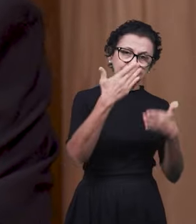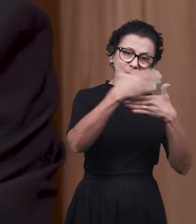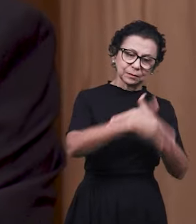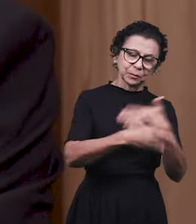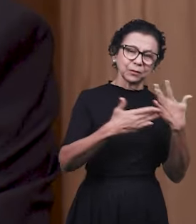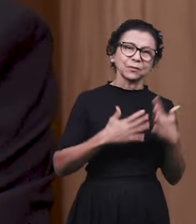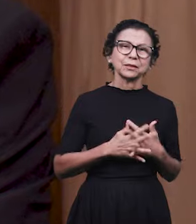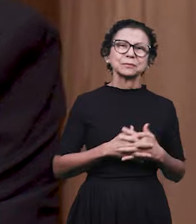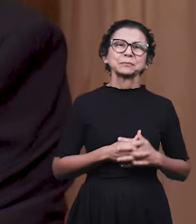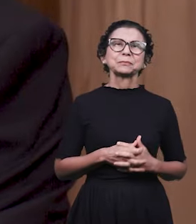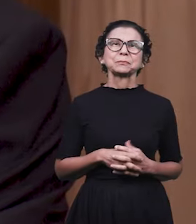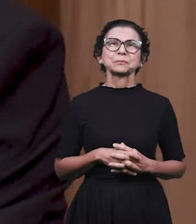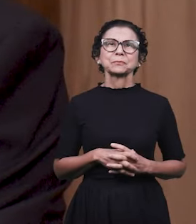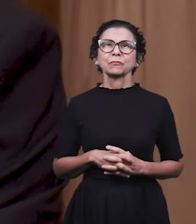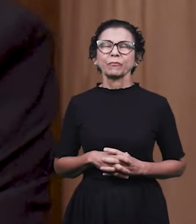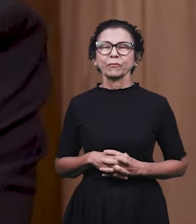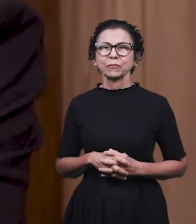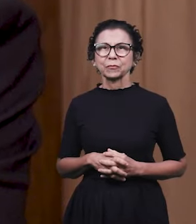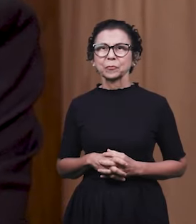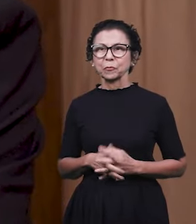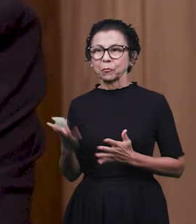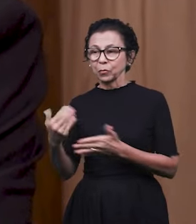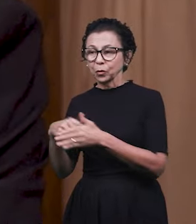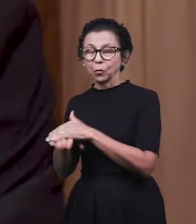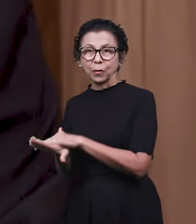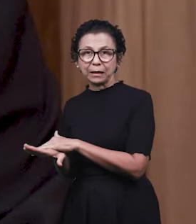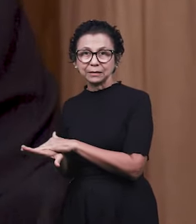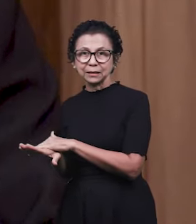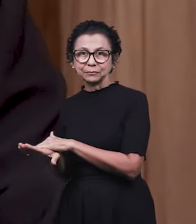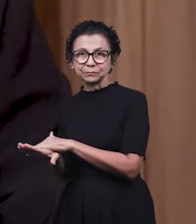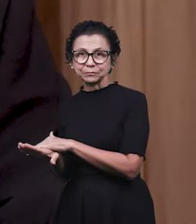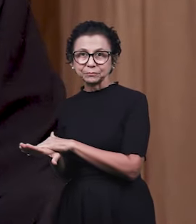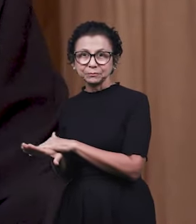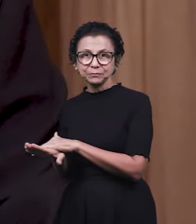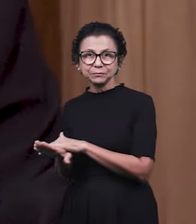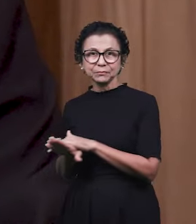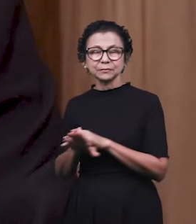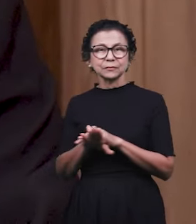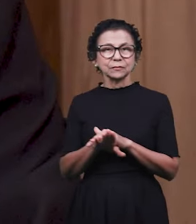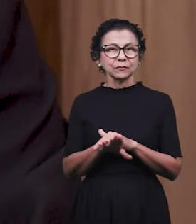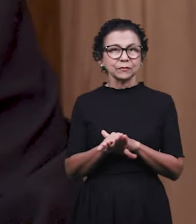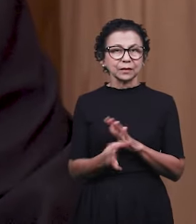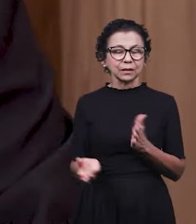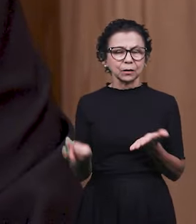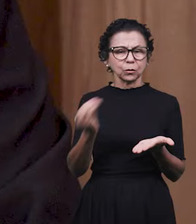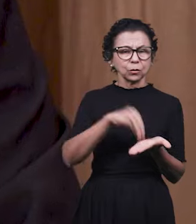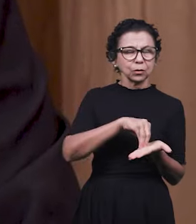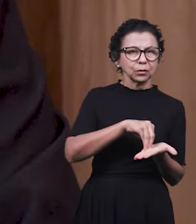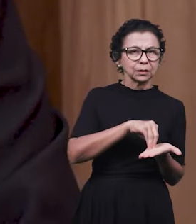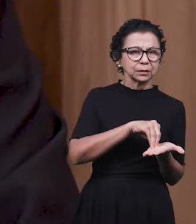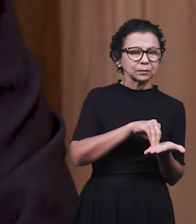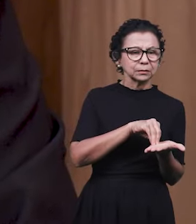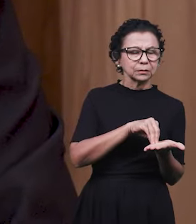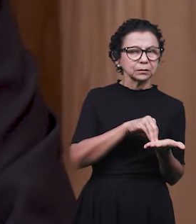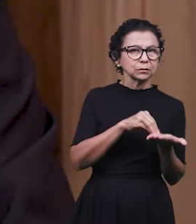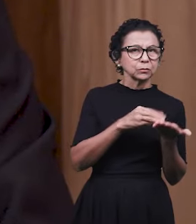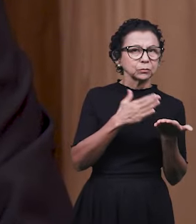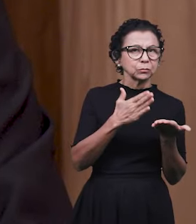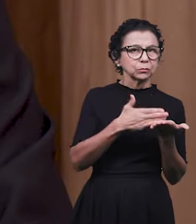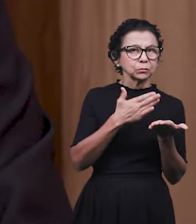de, você desenvolveu o rascunho, guarda o rascunho e tenta reproduzir no seu caderno. Você vai perceber que vão